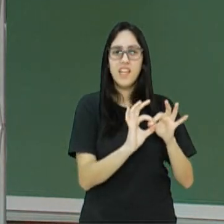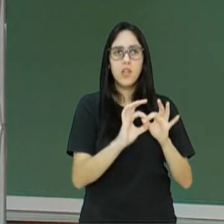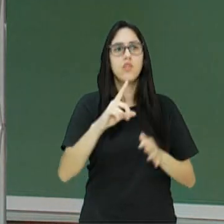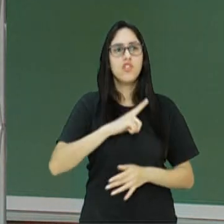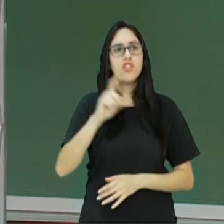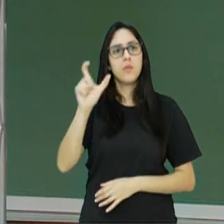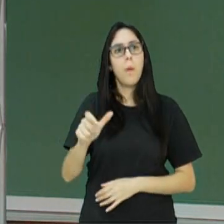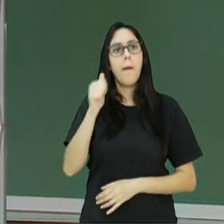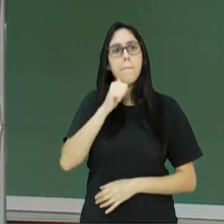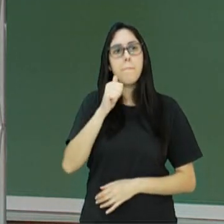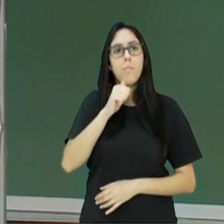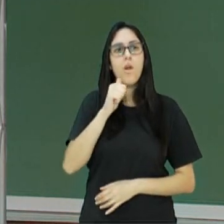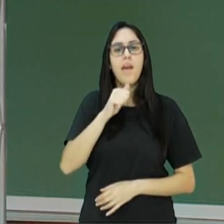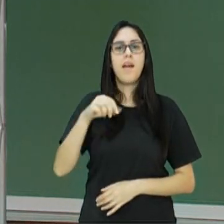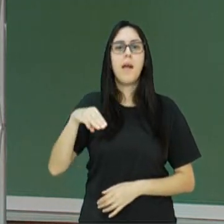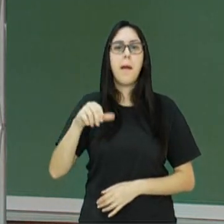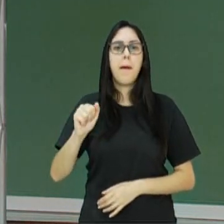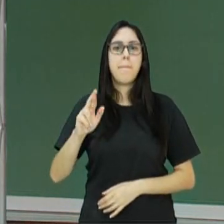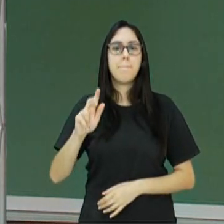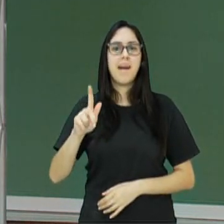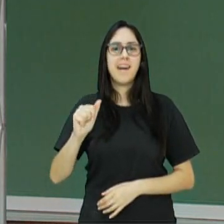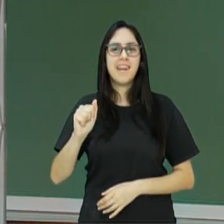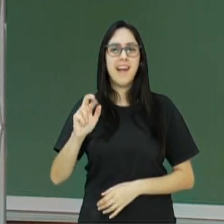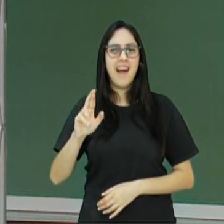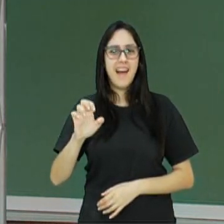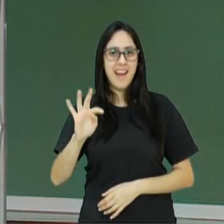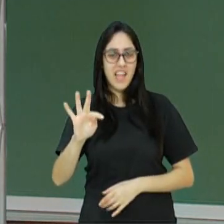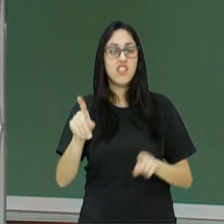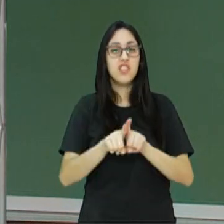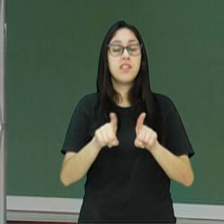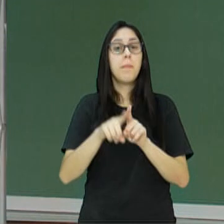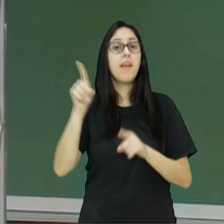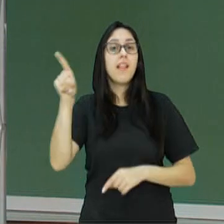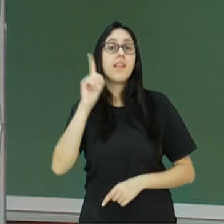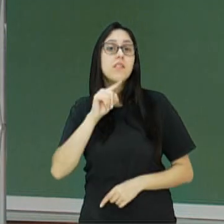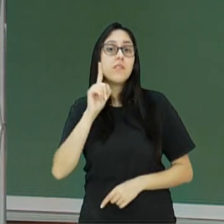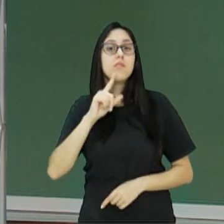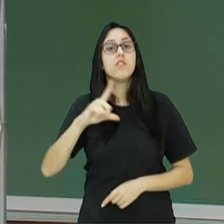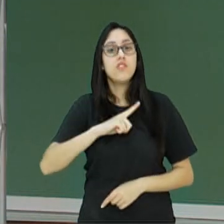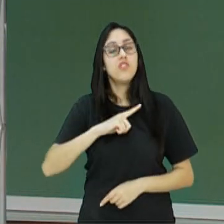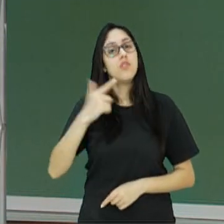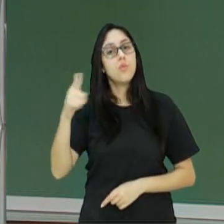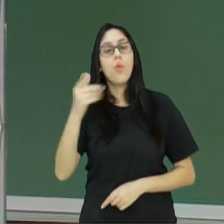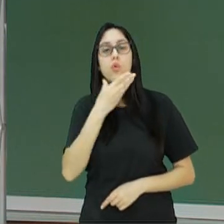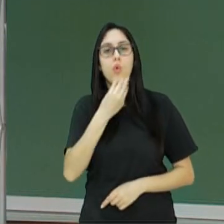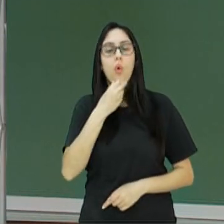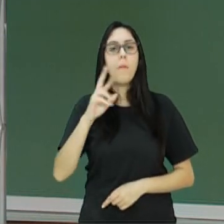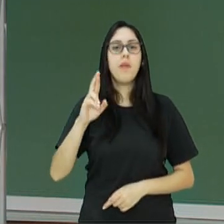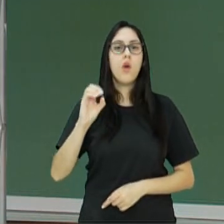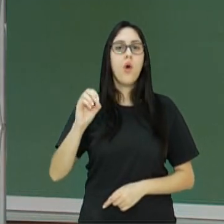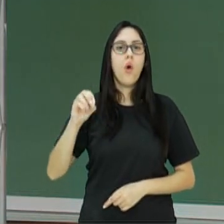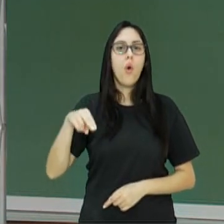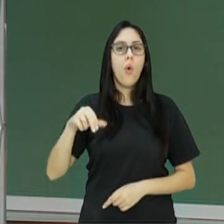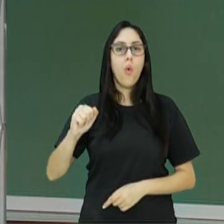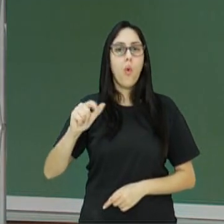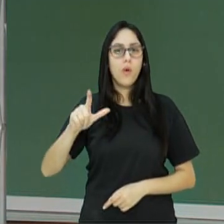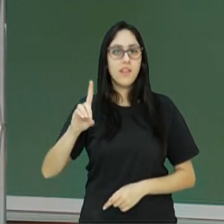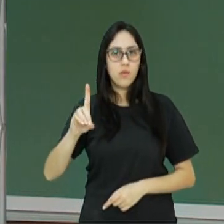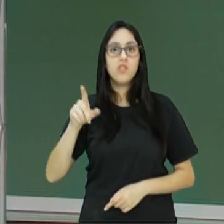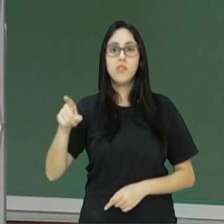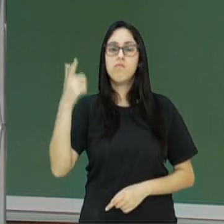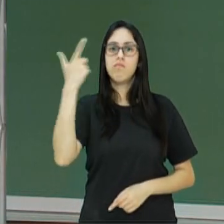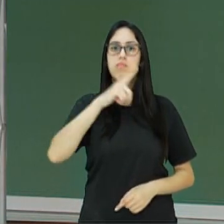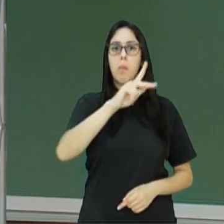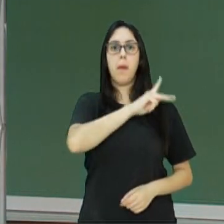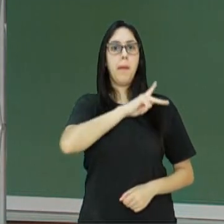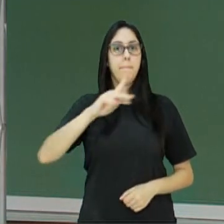em 1979, e nos Estados Unidos, o Ronald Reagan, ascendendo ao poder, chegando ao poder a presidência dos